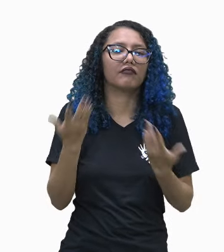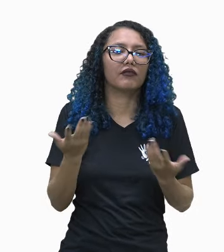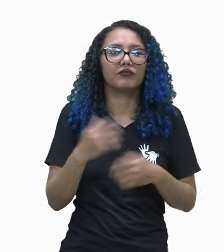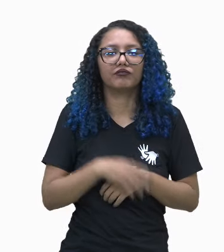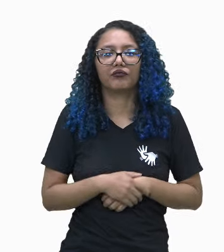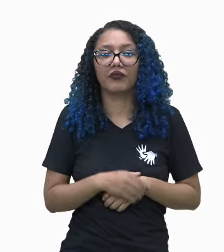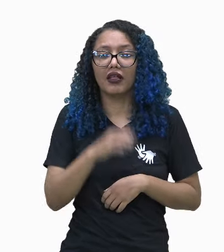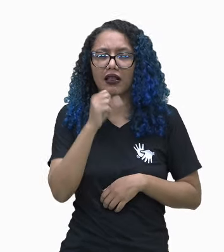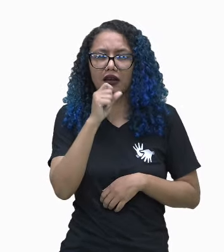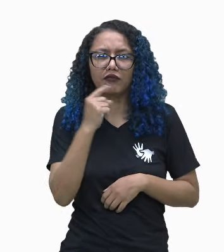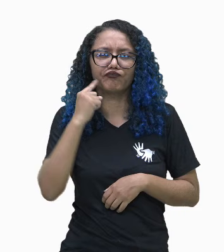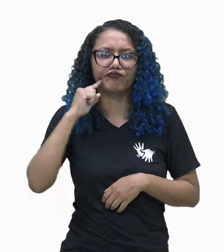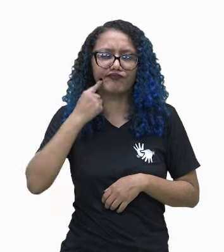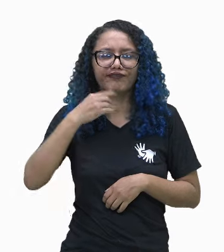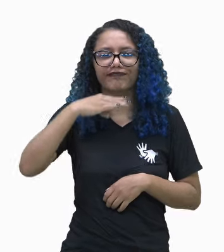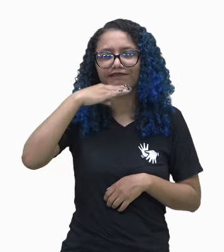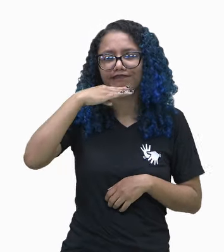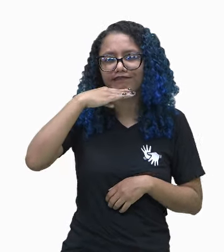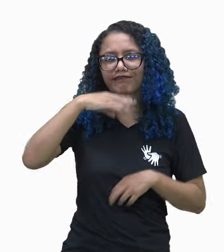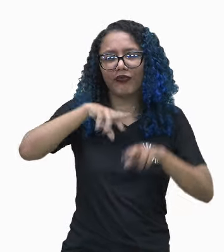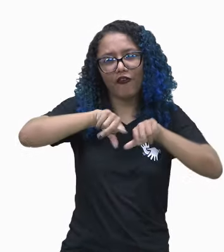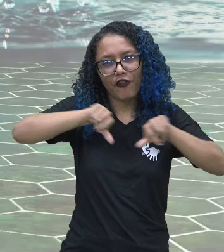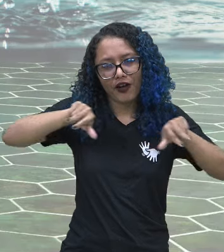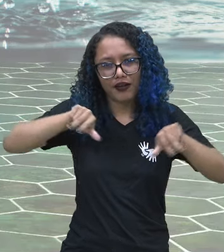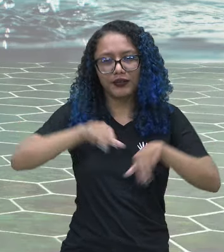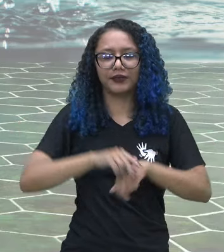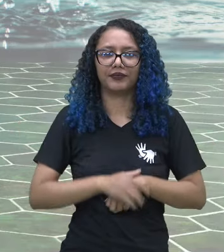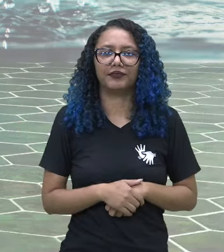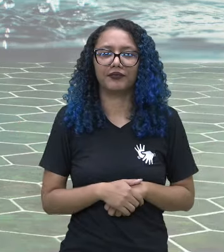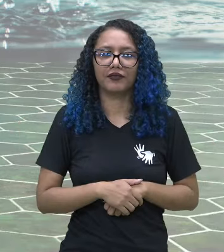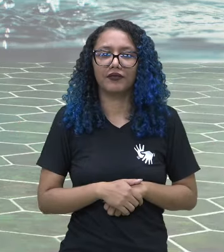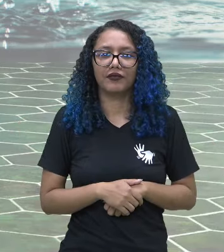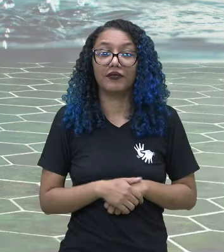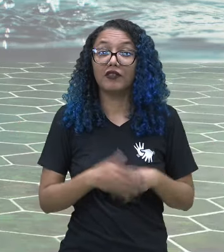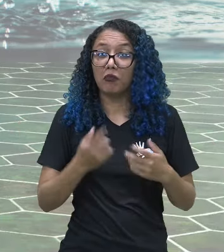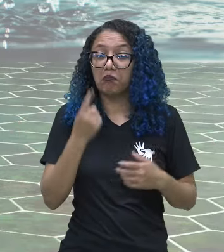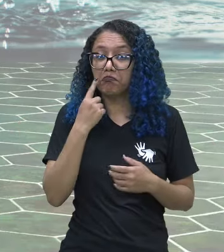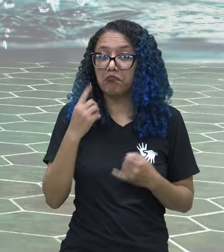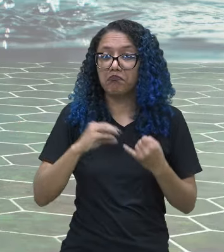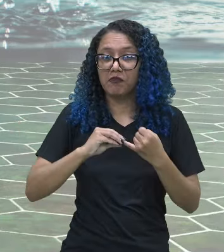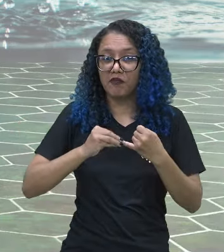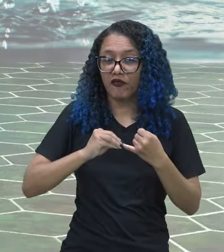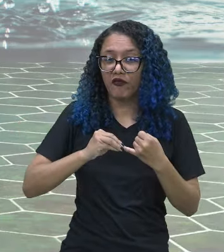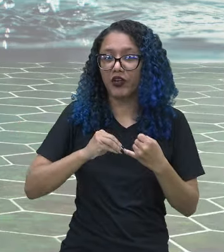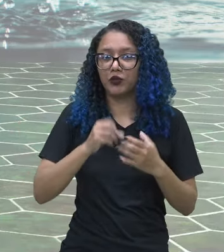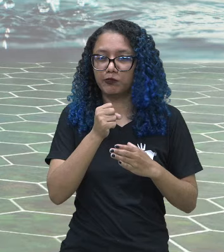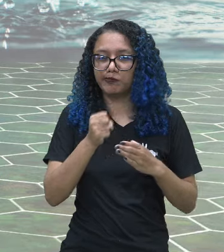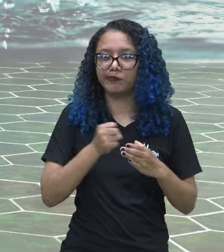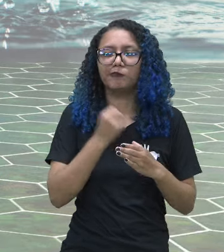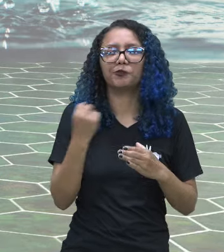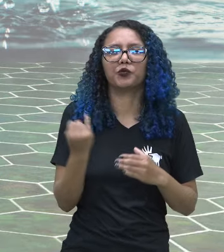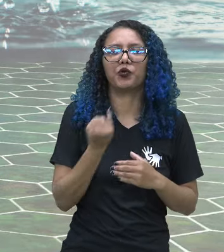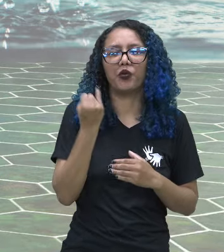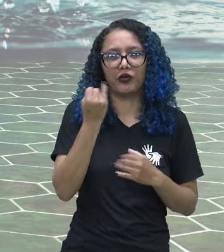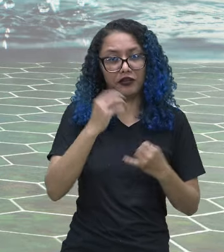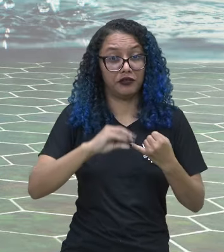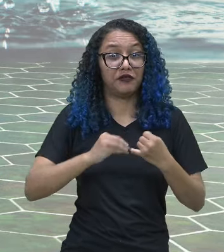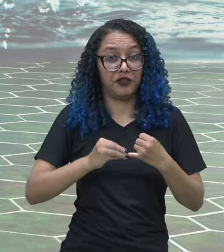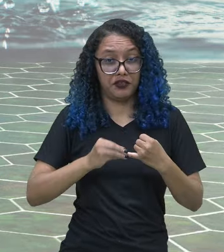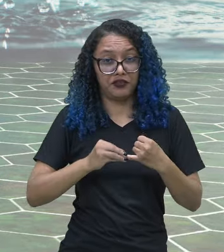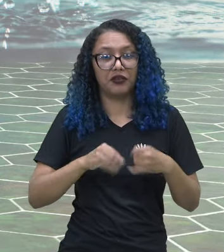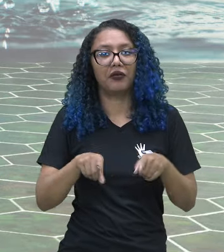limão, manga, entre outros. Para essa combinação da feijoada, é importantíssimo ter o feijão, né,